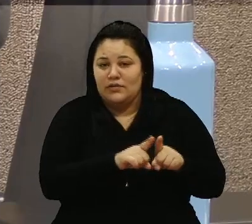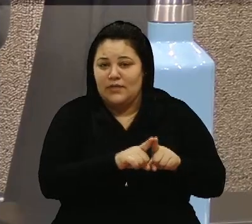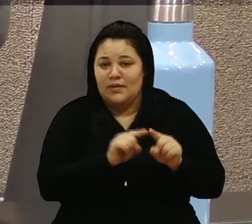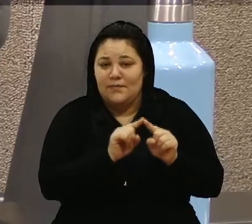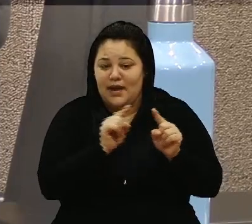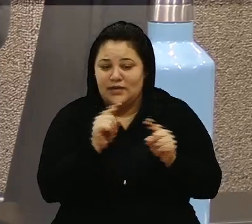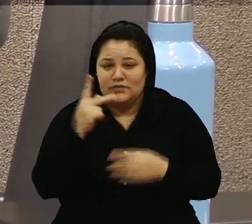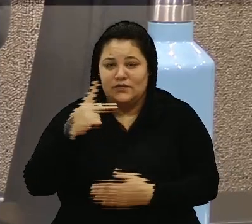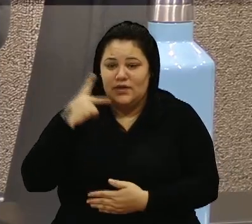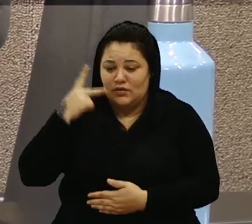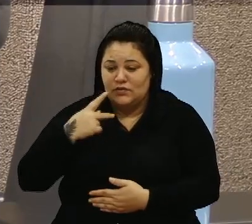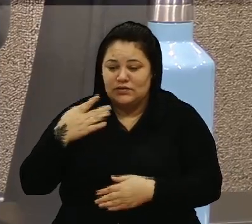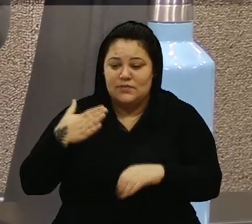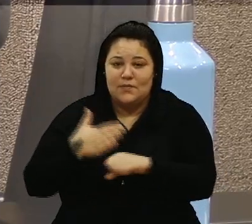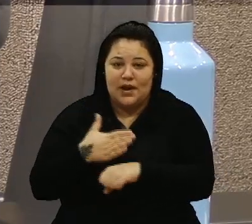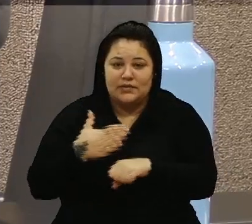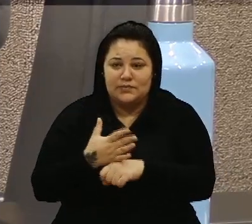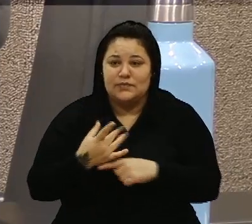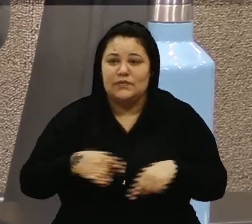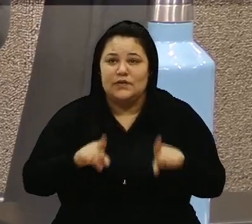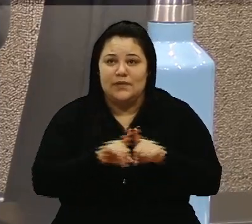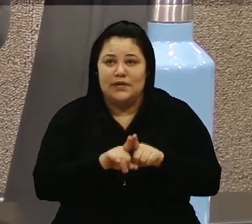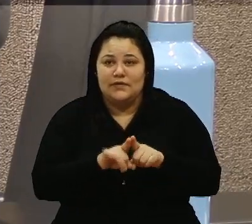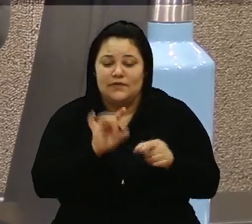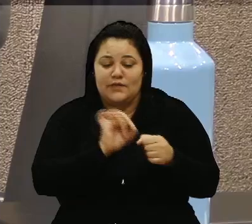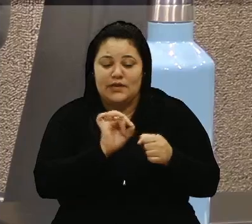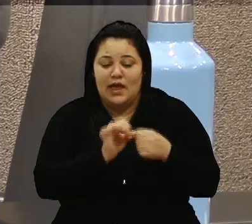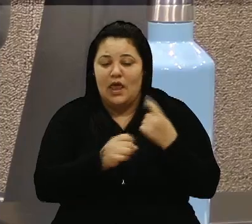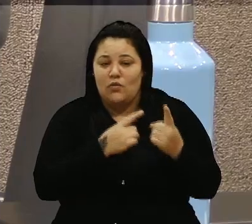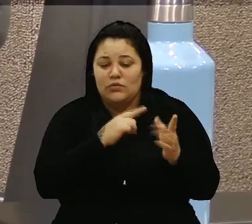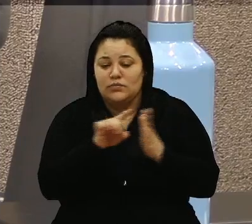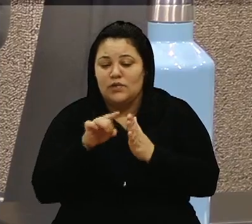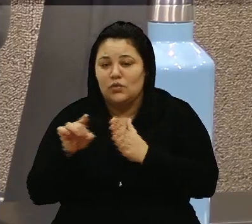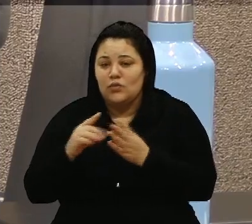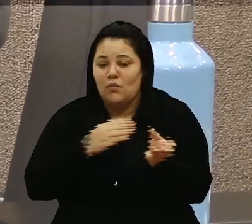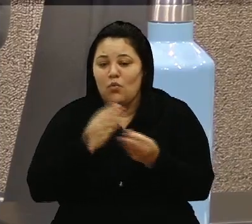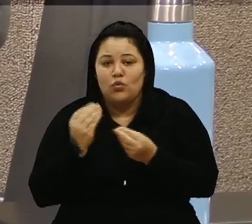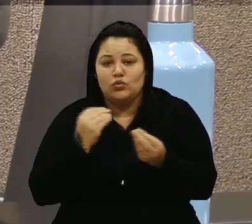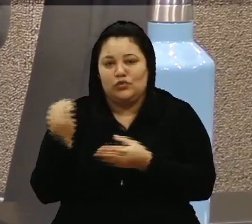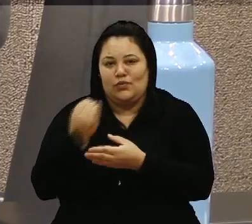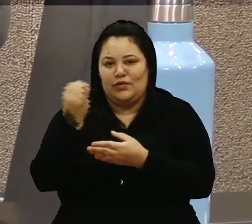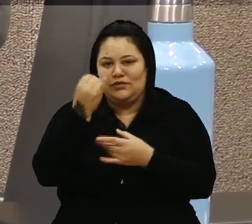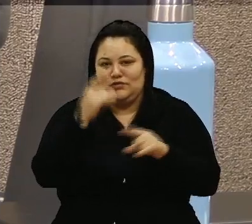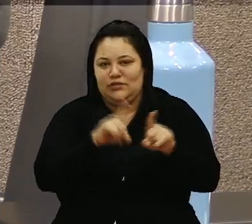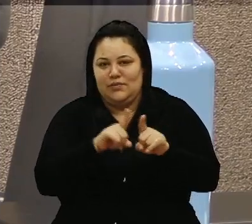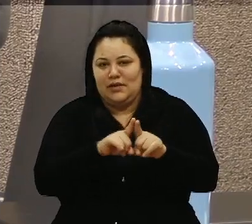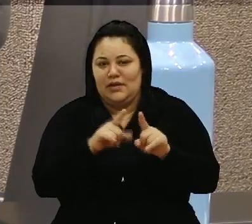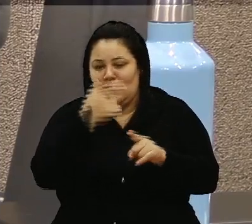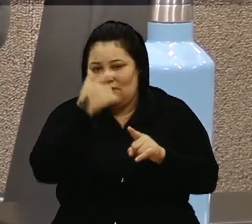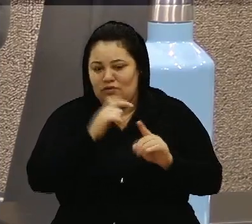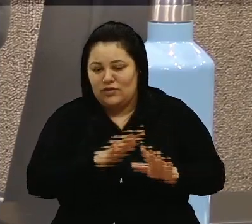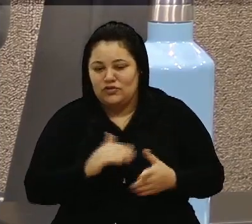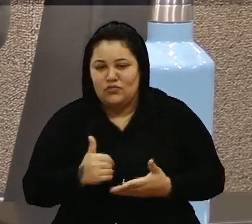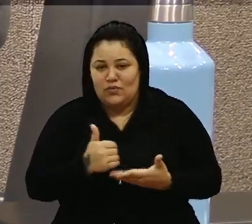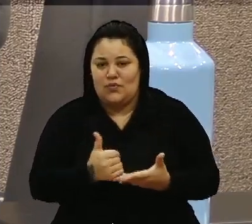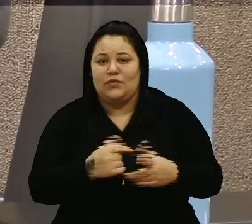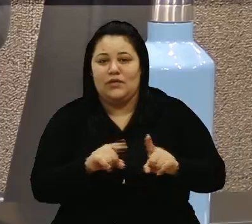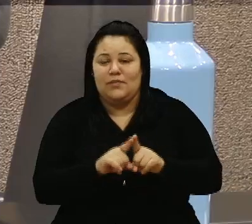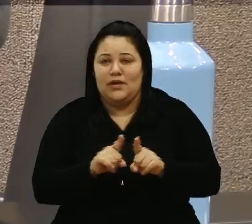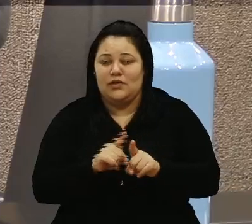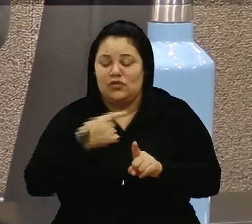vereadores que participaram também fizeram questionamentos muito importantes, né? Eu acho que fica a contribuição e nós vamos